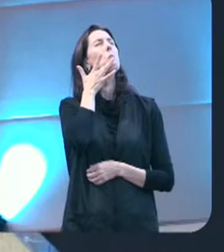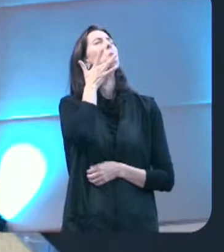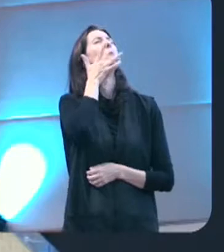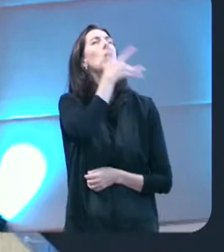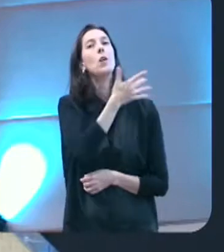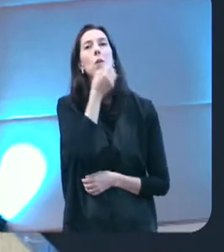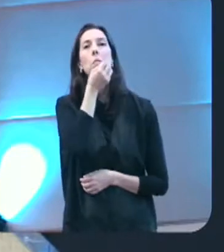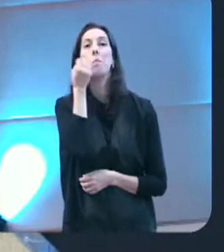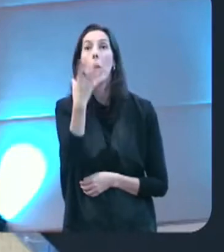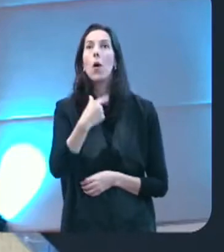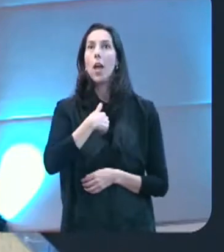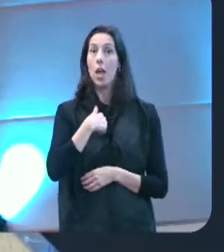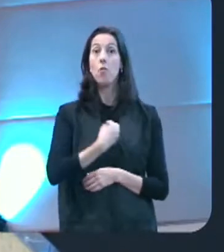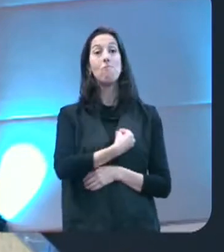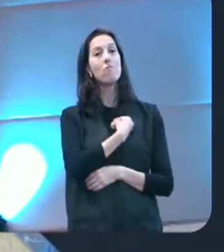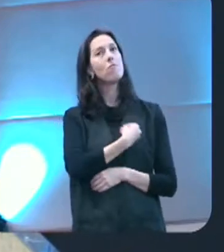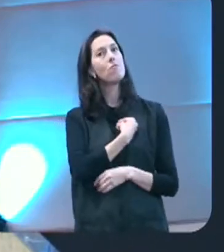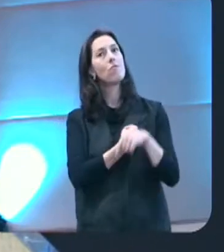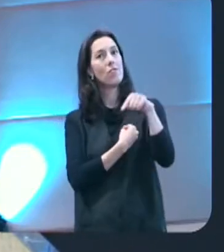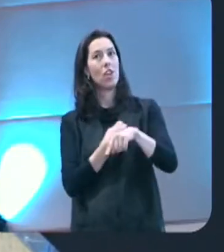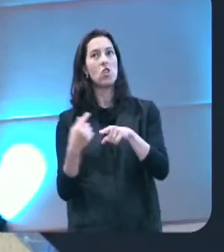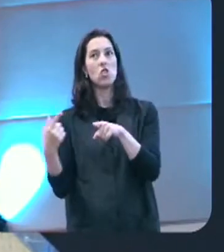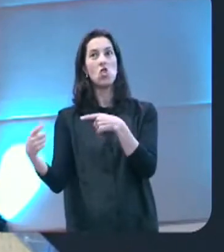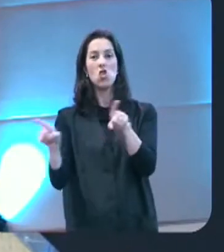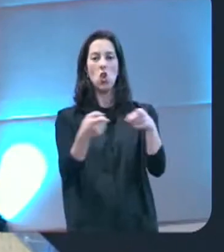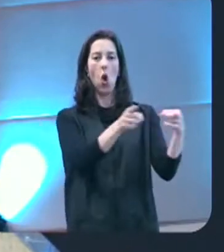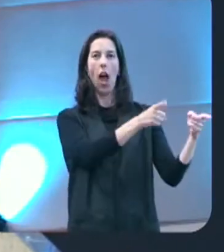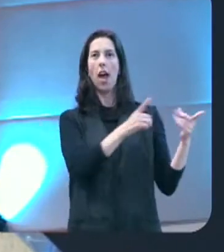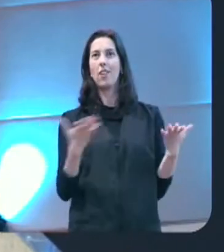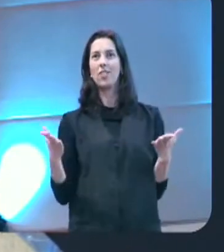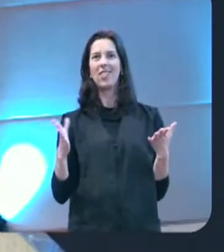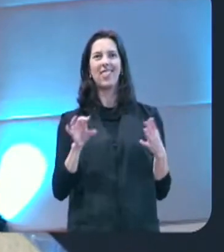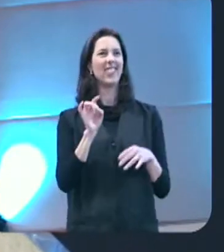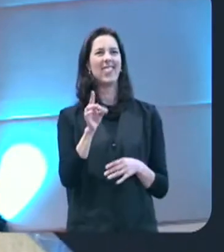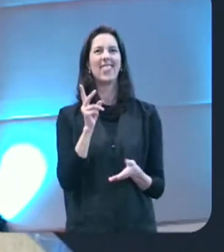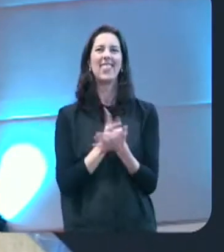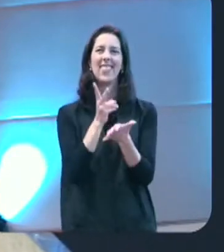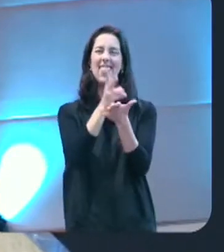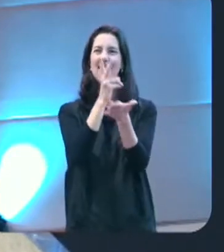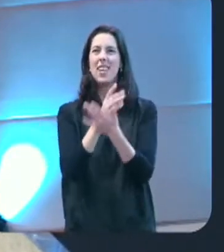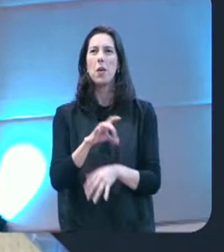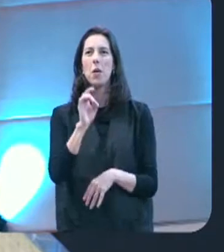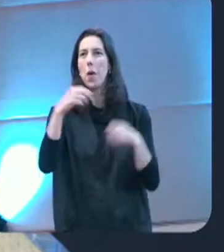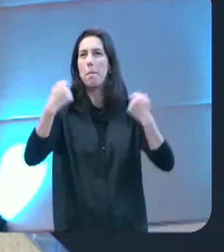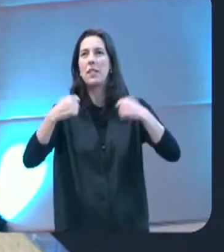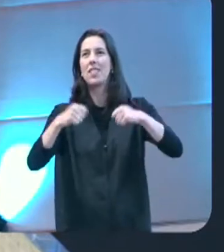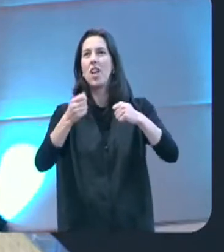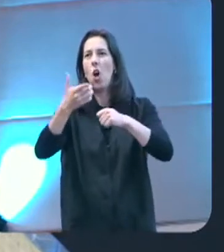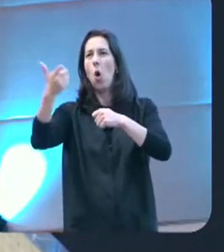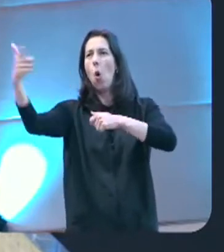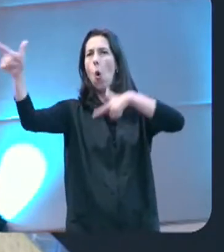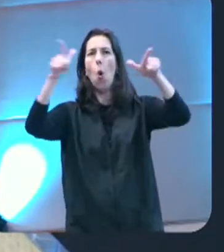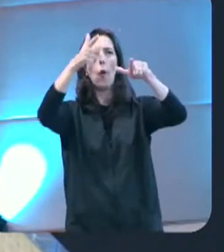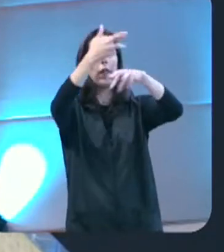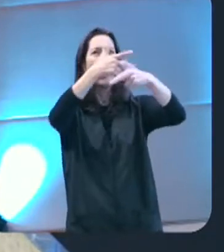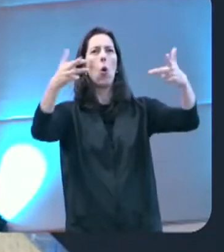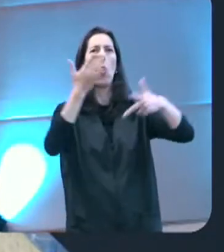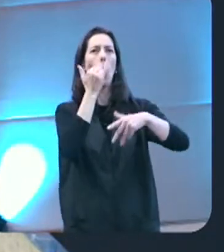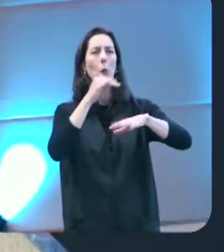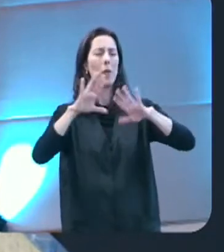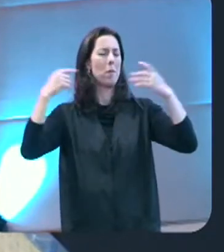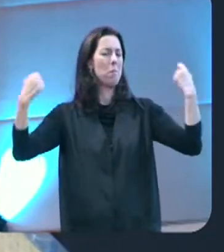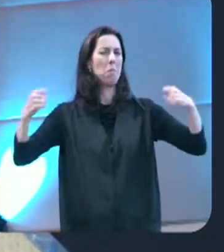que podia viver a churrasco. Eu acho que era capaz de subsistir a comer